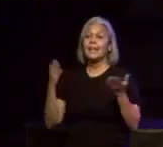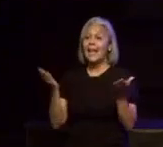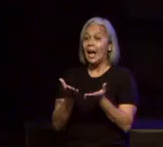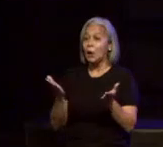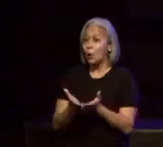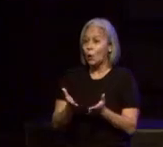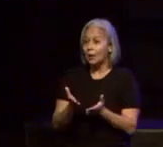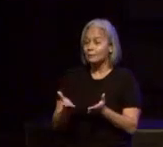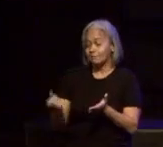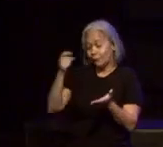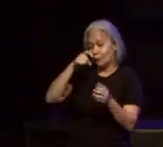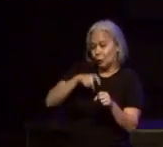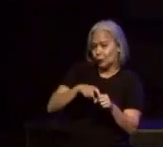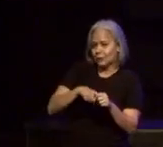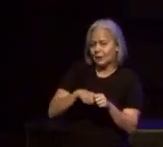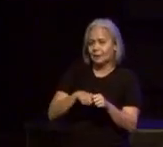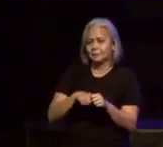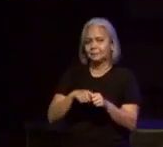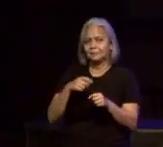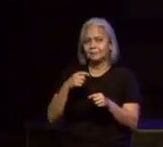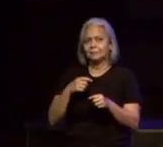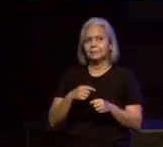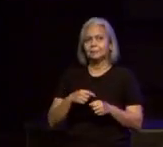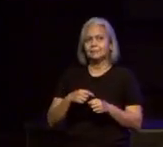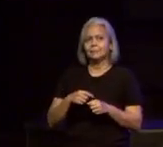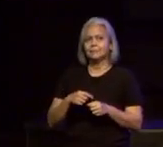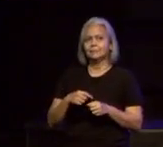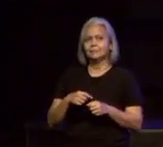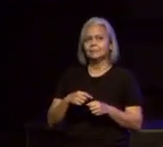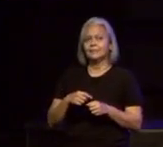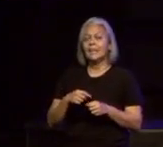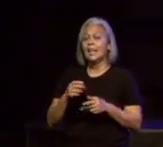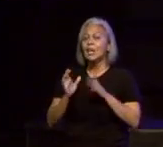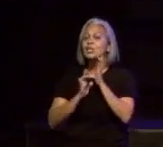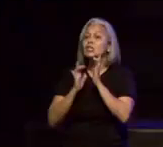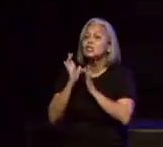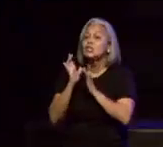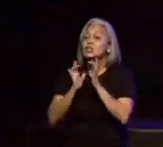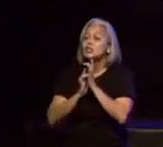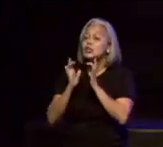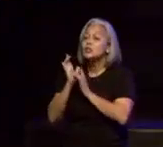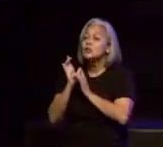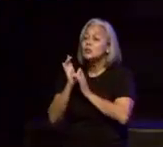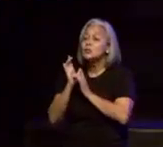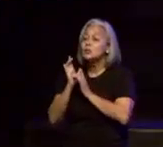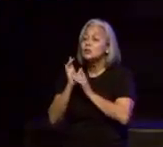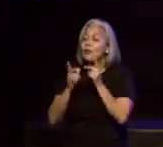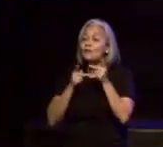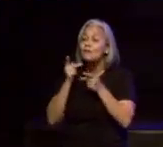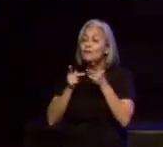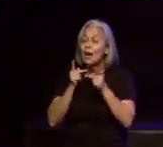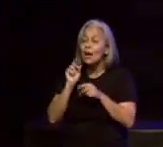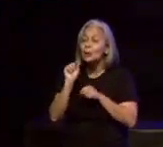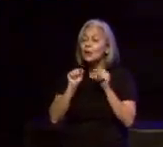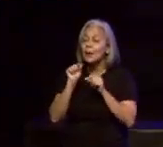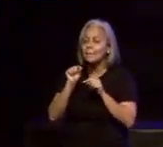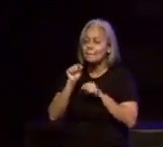para estabelecer o nosso próximo essencial. Jesus começa chamando Simão de